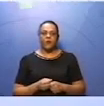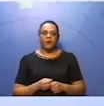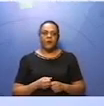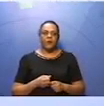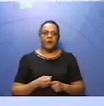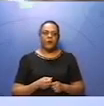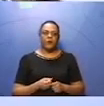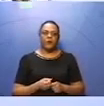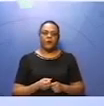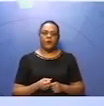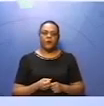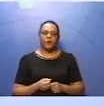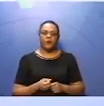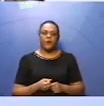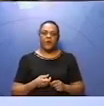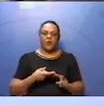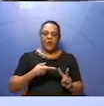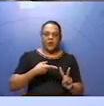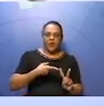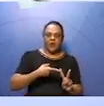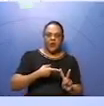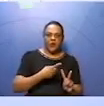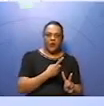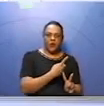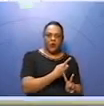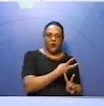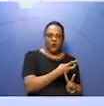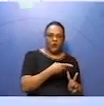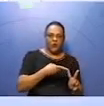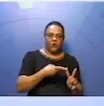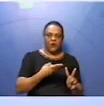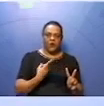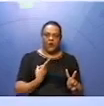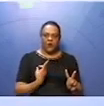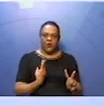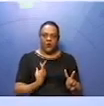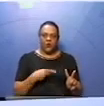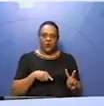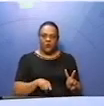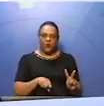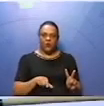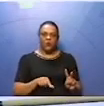que vai dar raiz 12 de 2000.